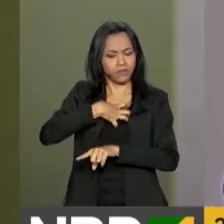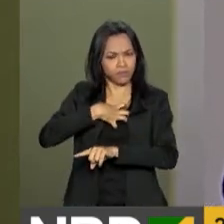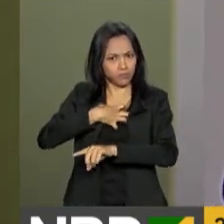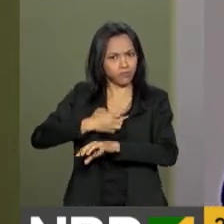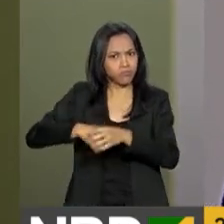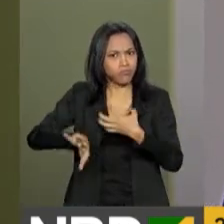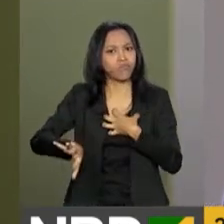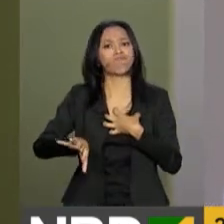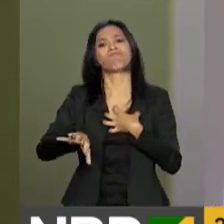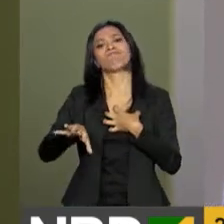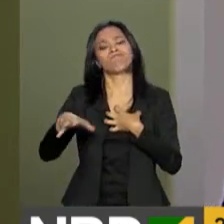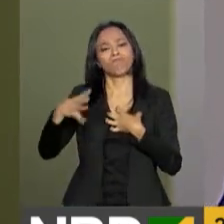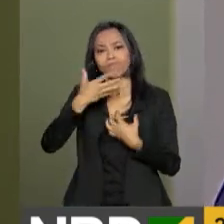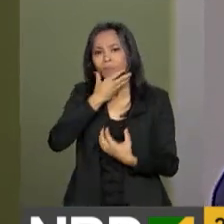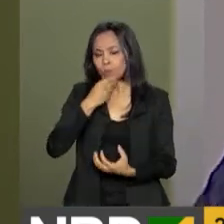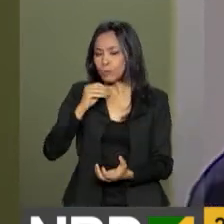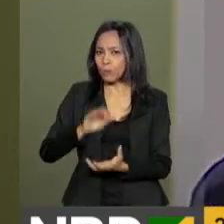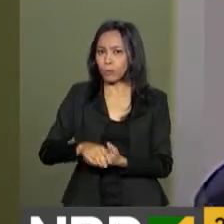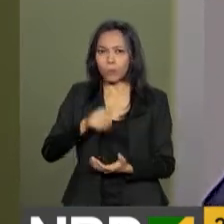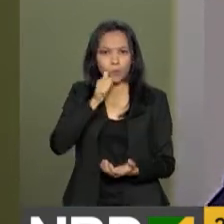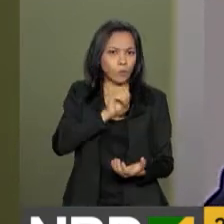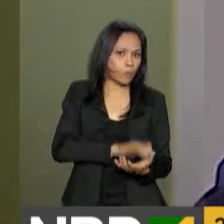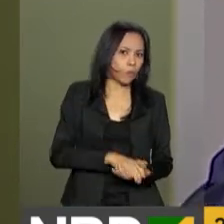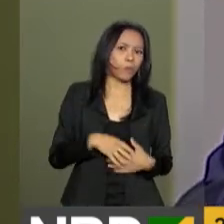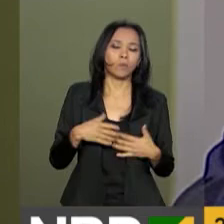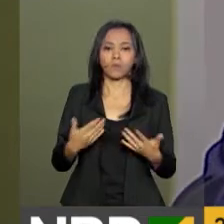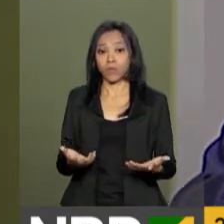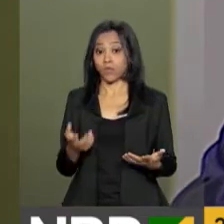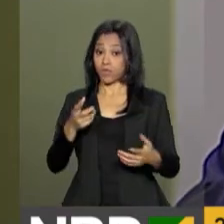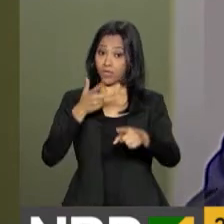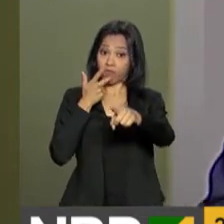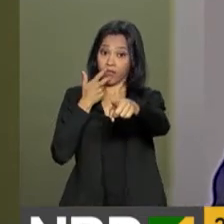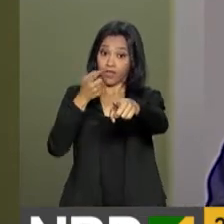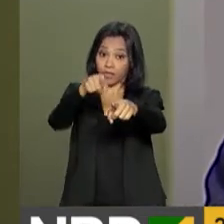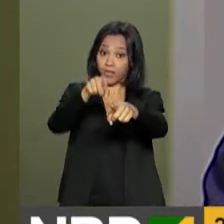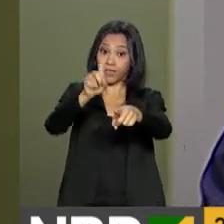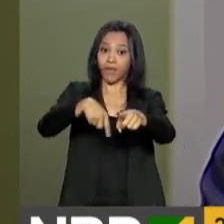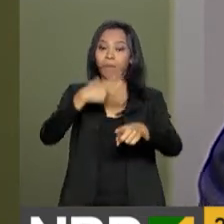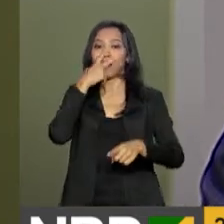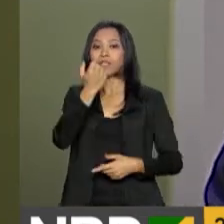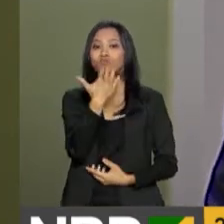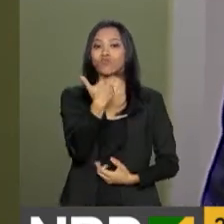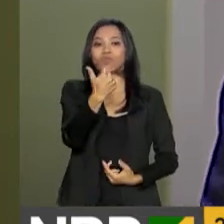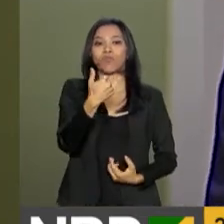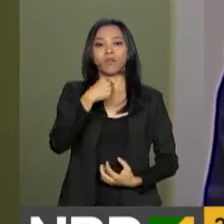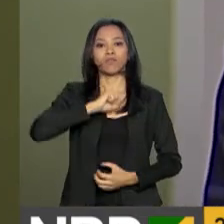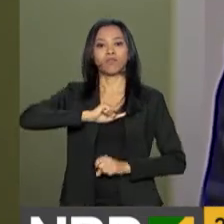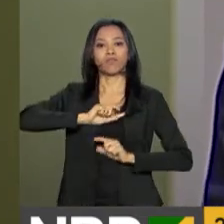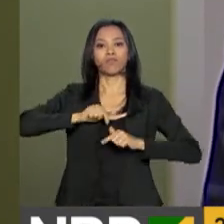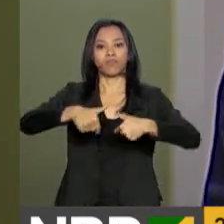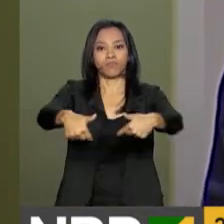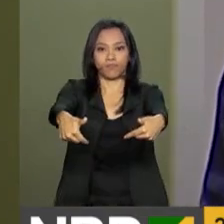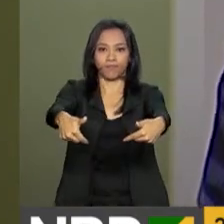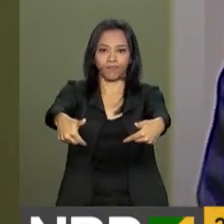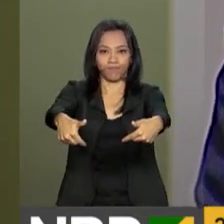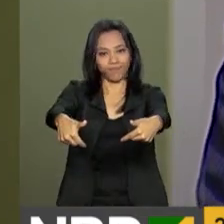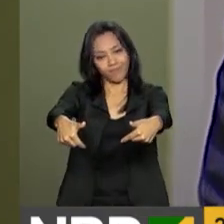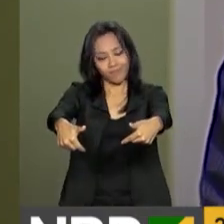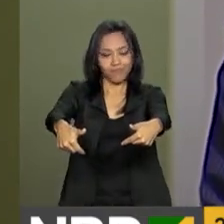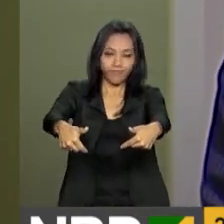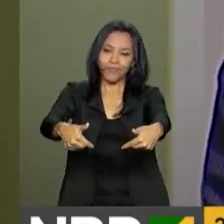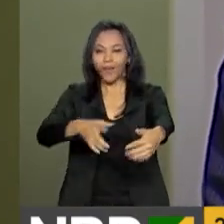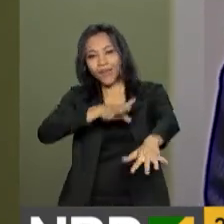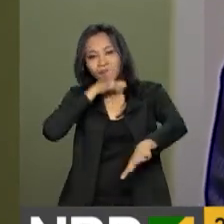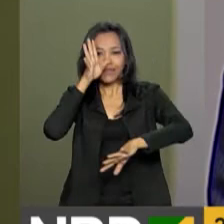disse até muitas vezes ouvi isto que a diplomacia é um sacerdócio e talvez não haja exagero